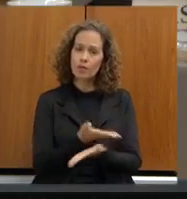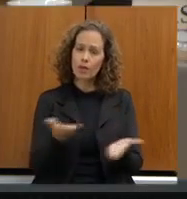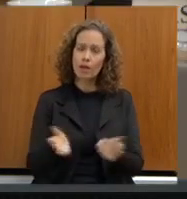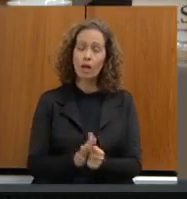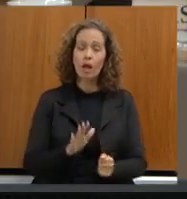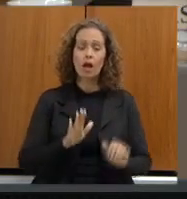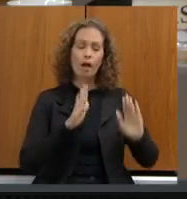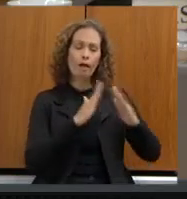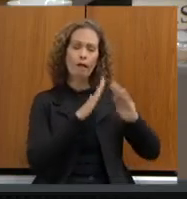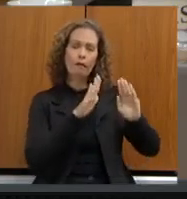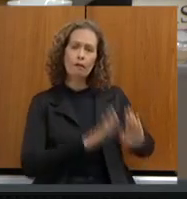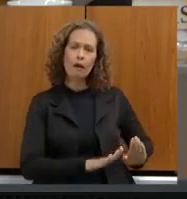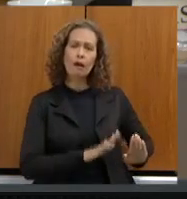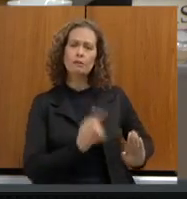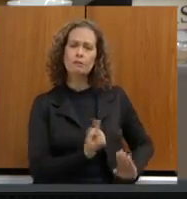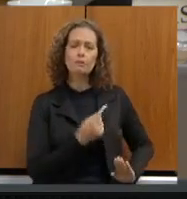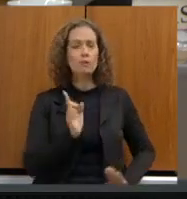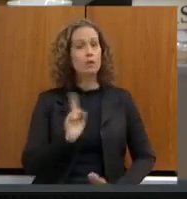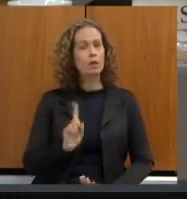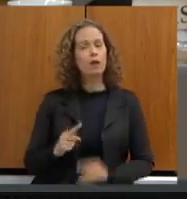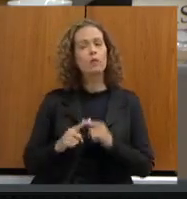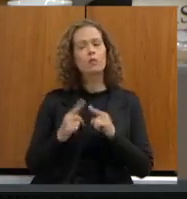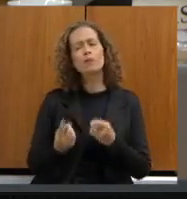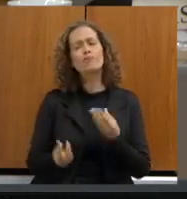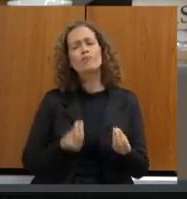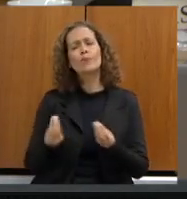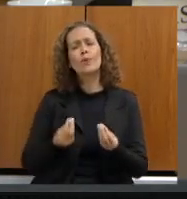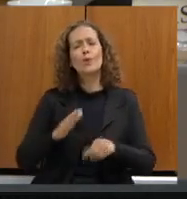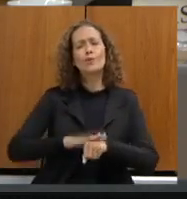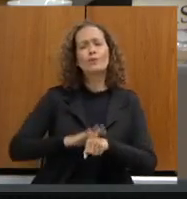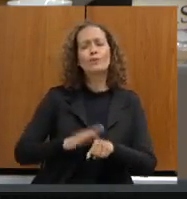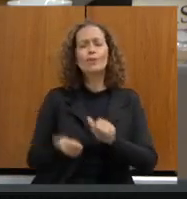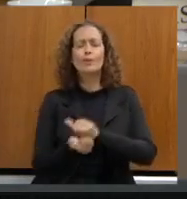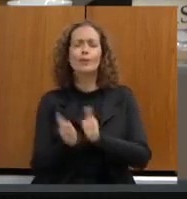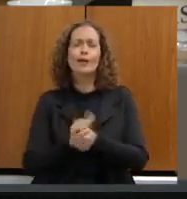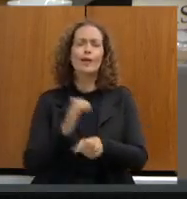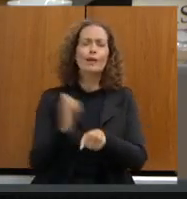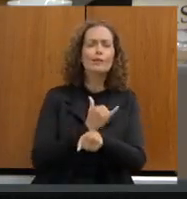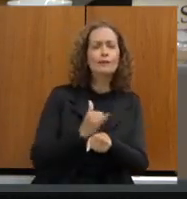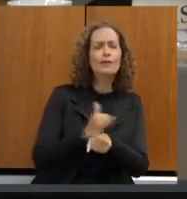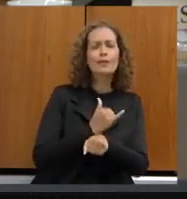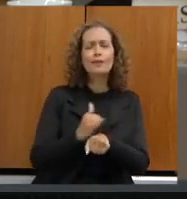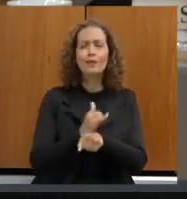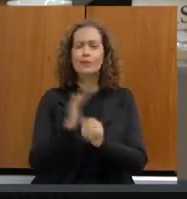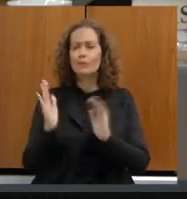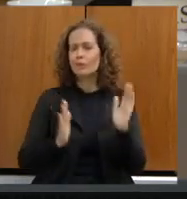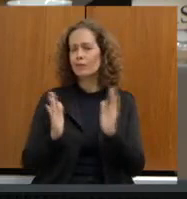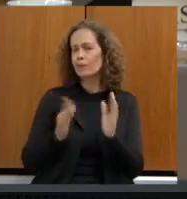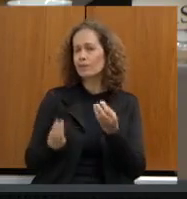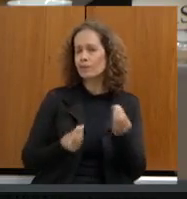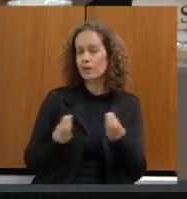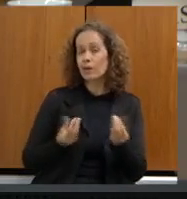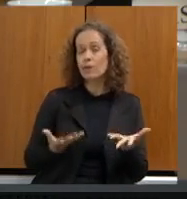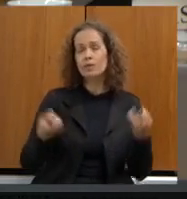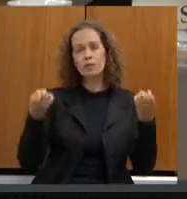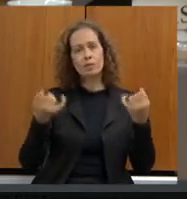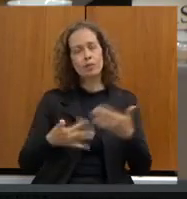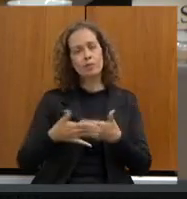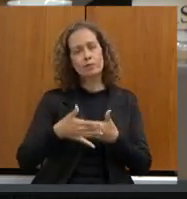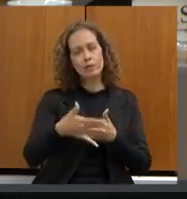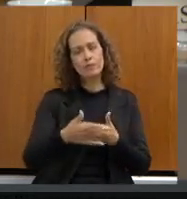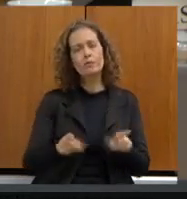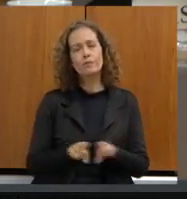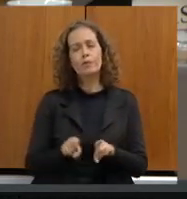ficando isolado em casa o que é que nós fizemos para otimizar a atuação nossa nesse período nós vamos estar falando na frente